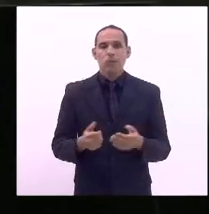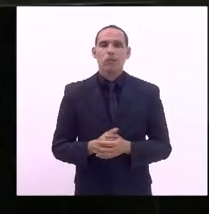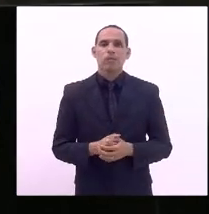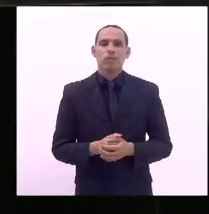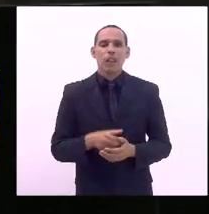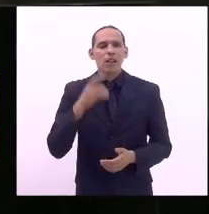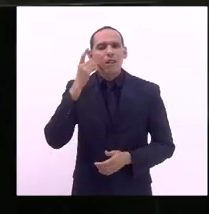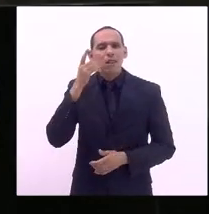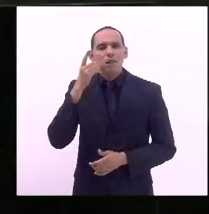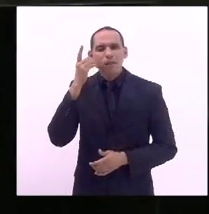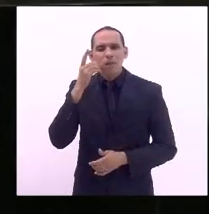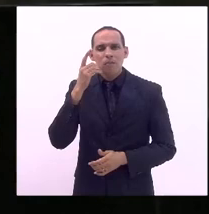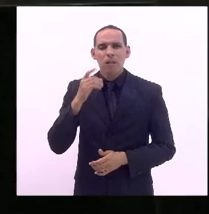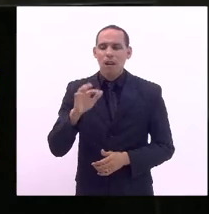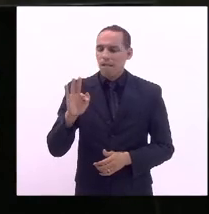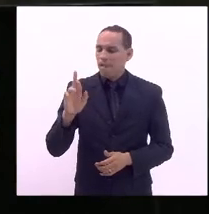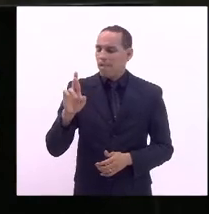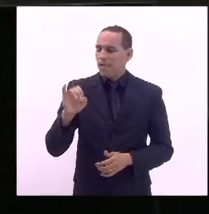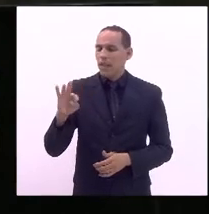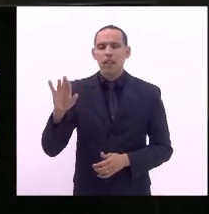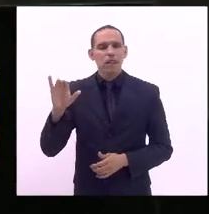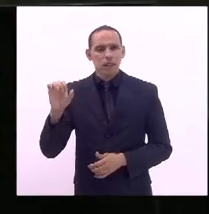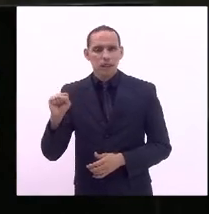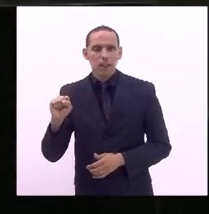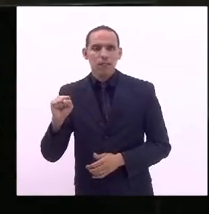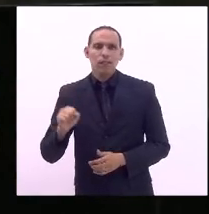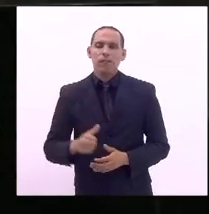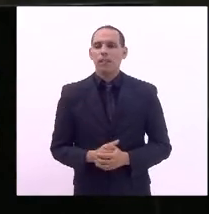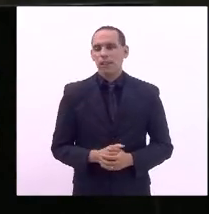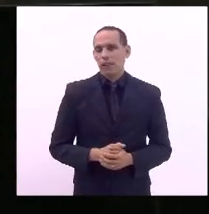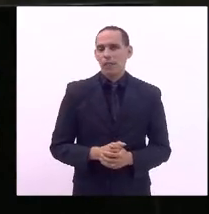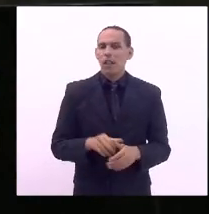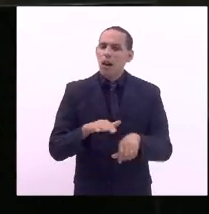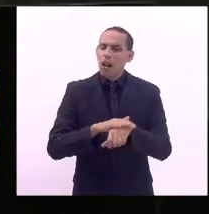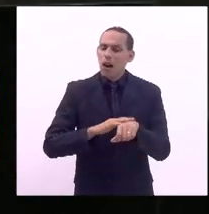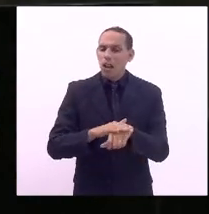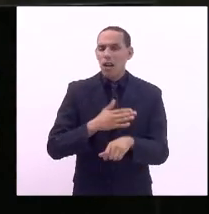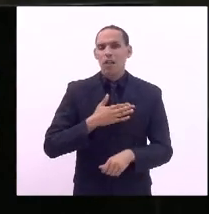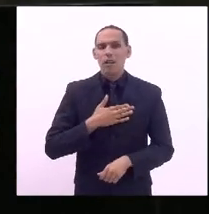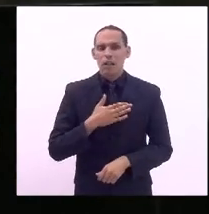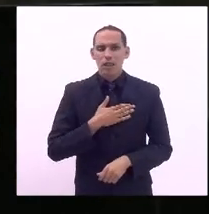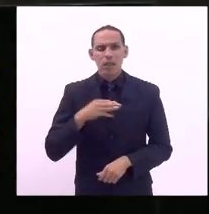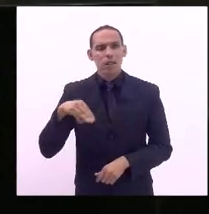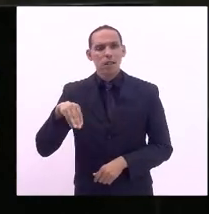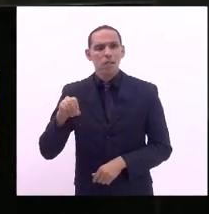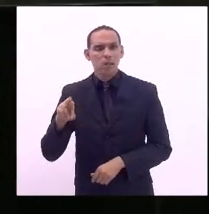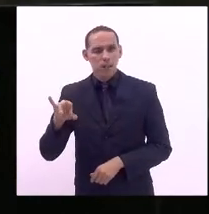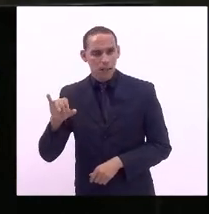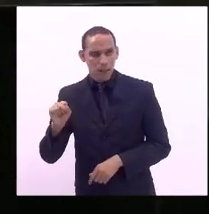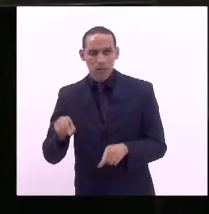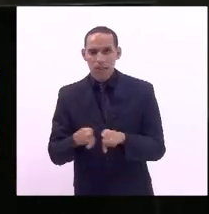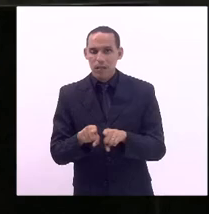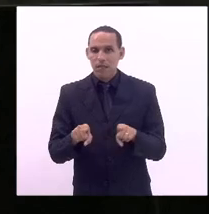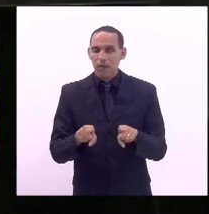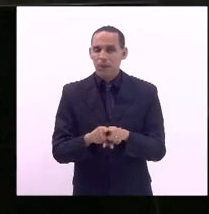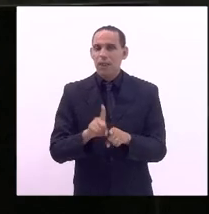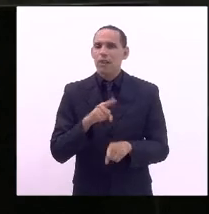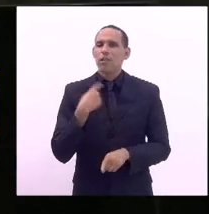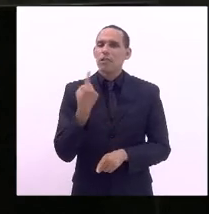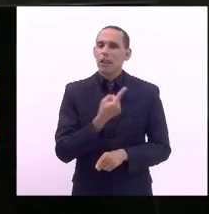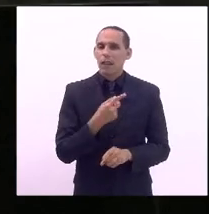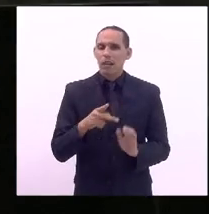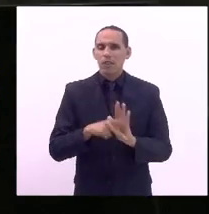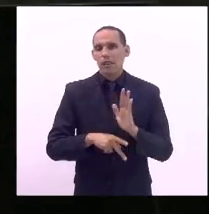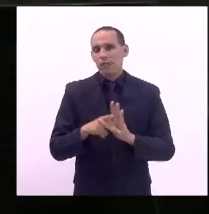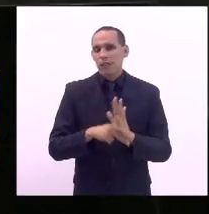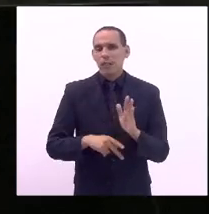nobre deputado Alexandre Freitas conversou comigo e com o deputado Anderson Moraes. Tínhamos projetos